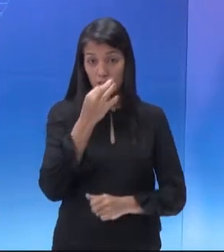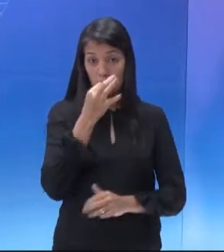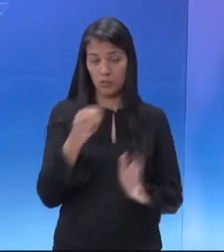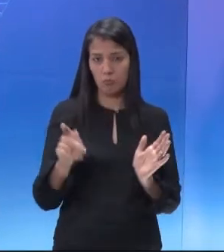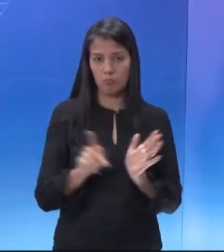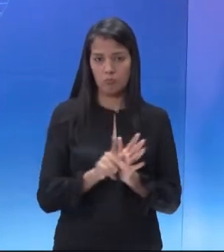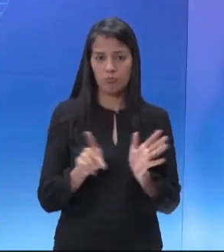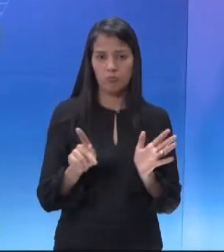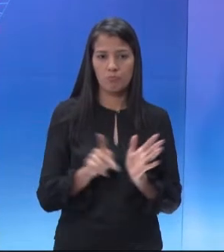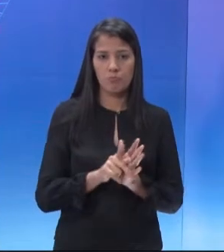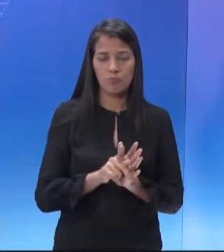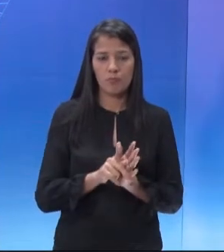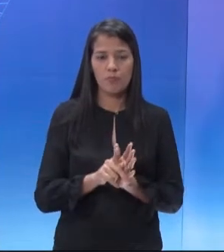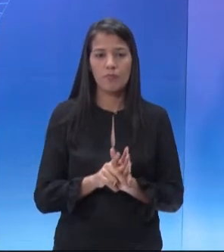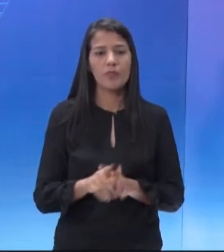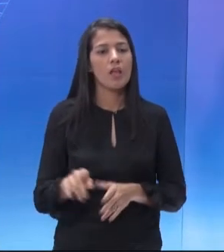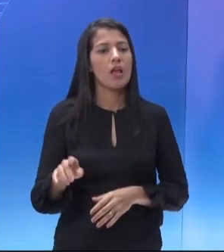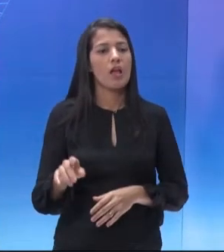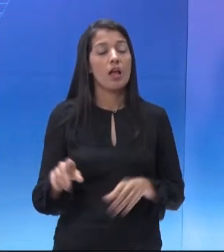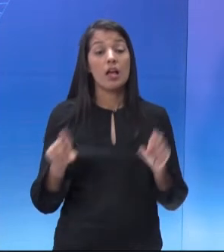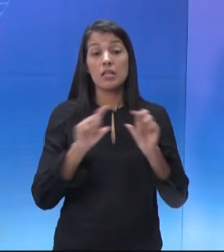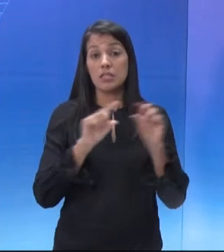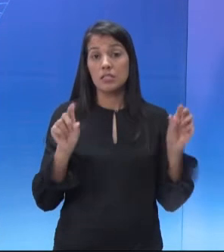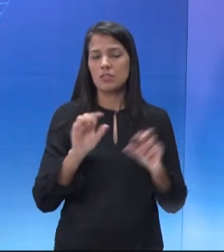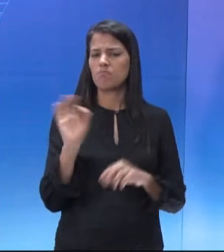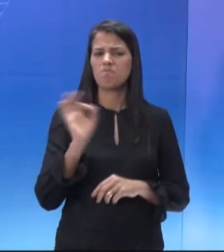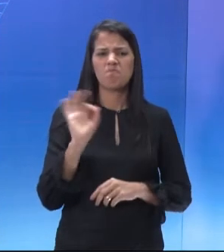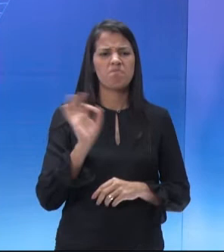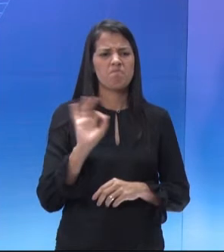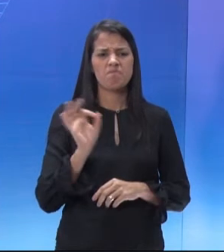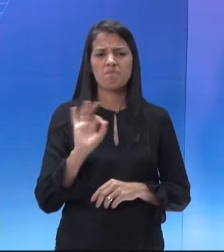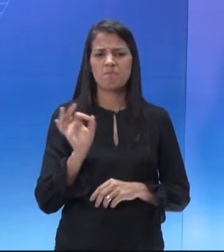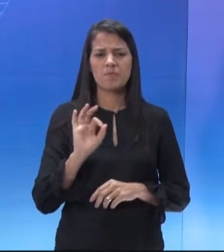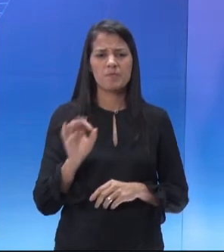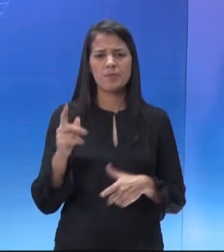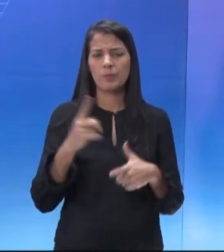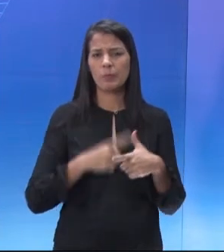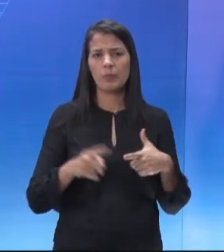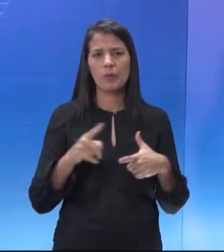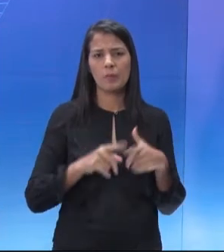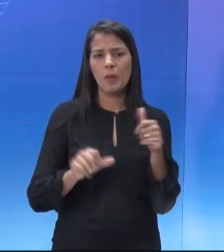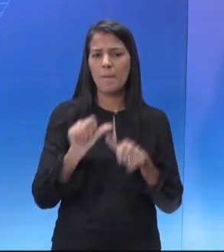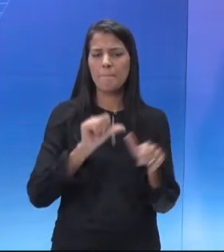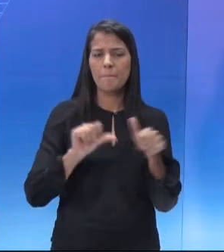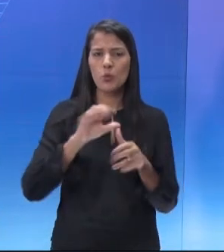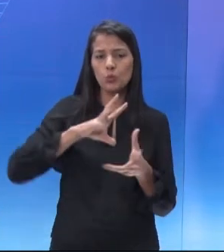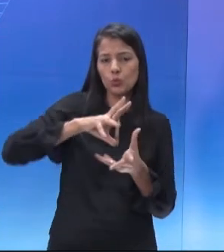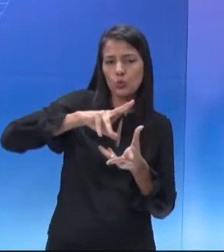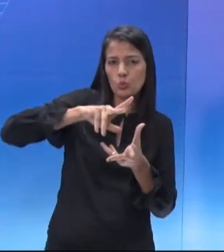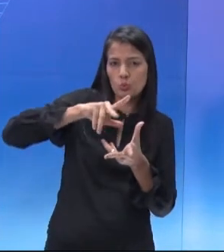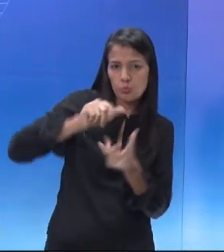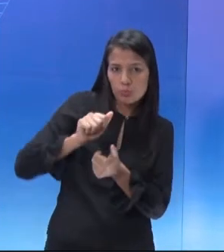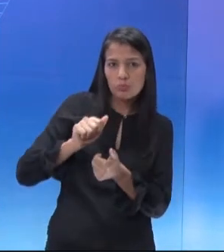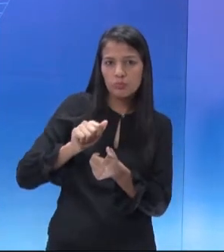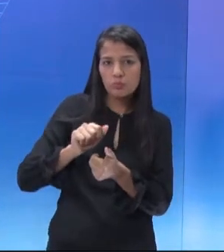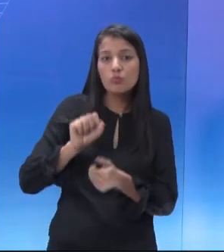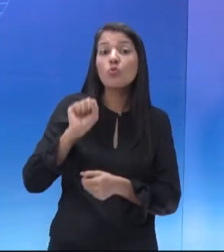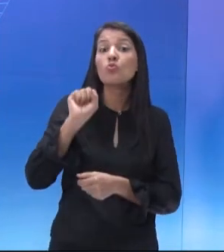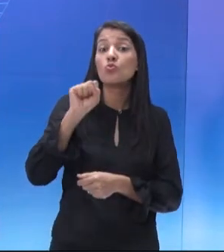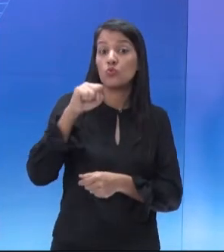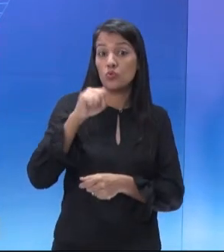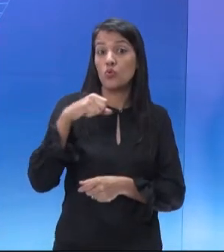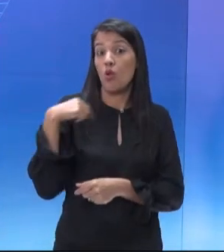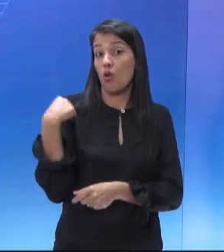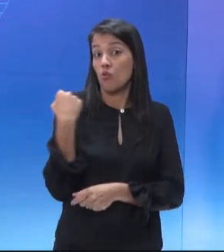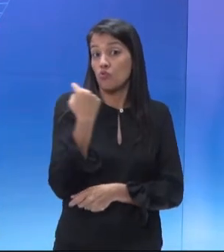Ele diz o seguinte: não são as crises que mudam o mundo, e sim a nossa reação a elas. Eu vou